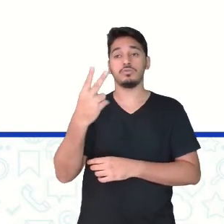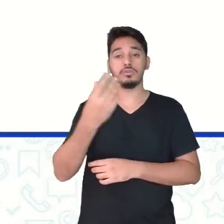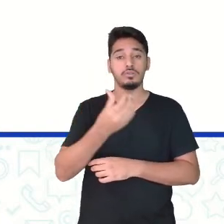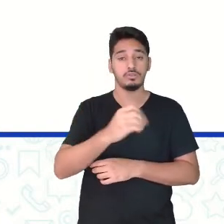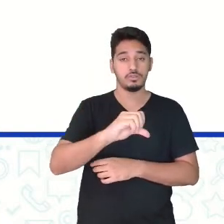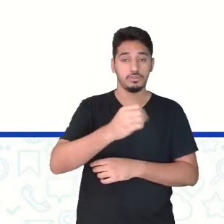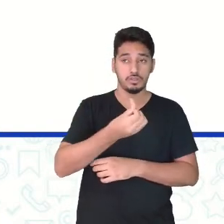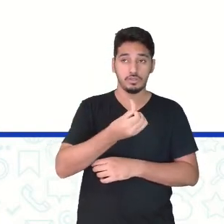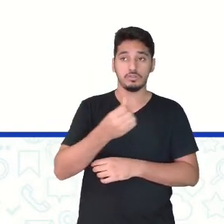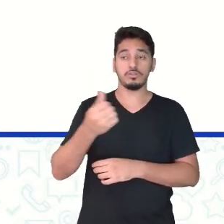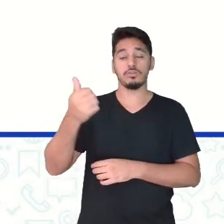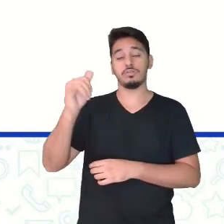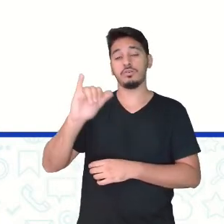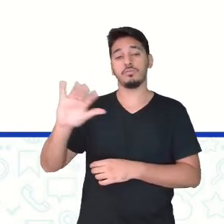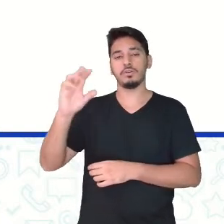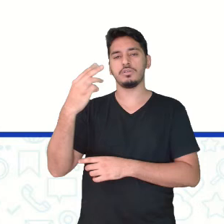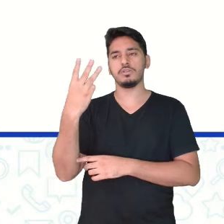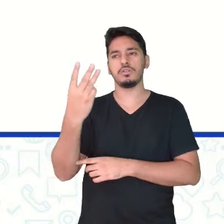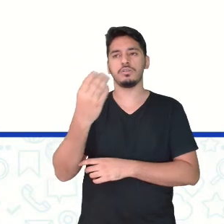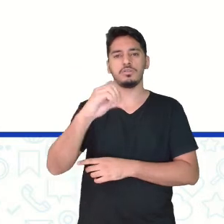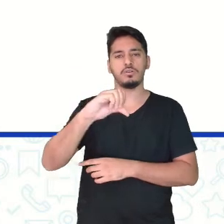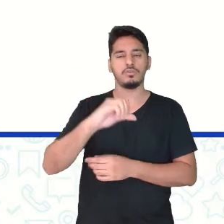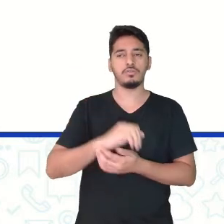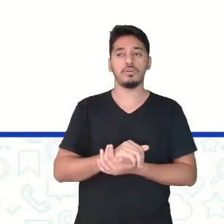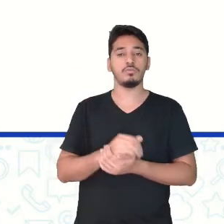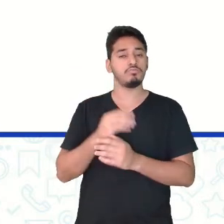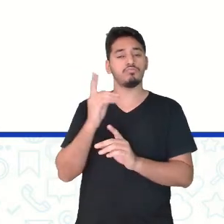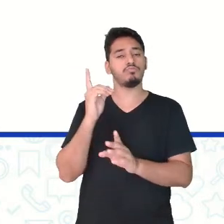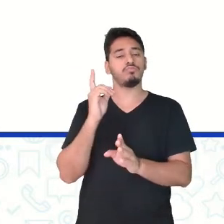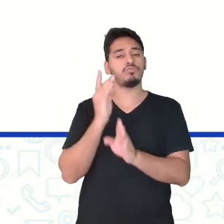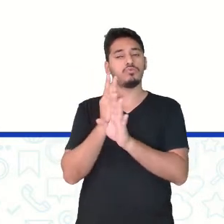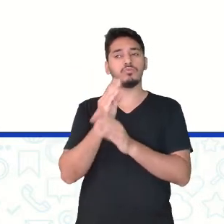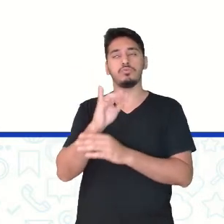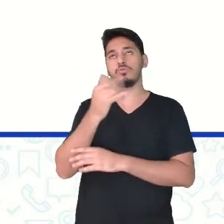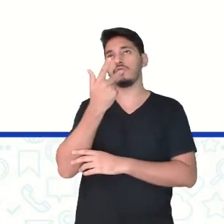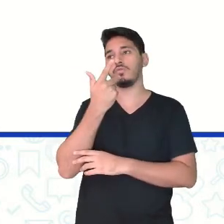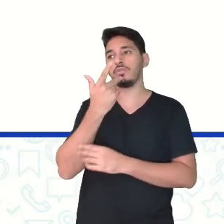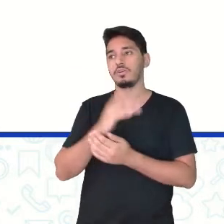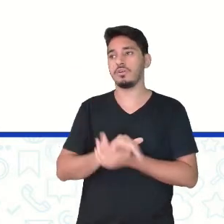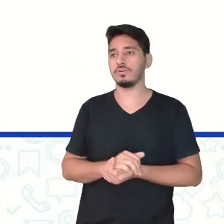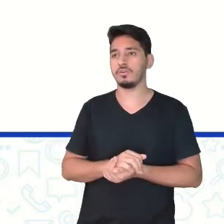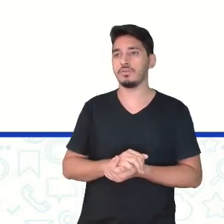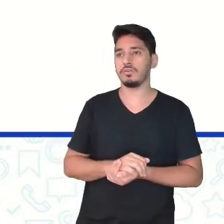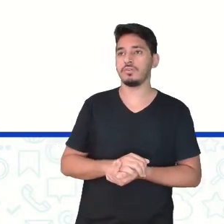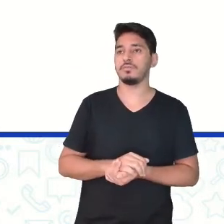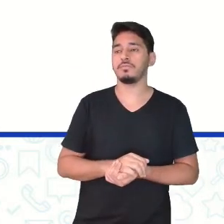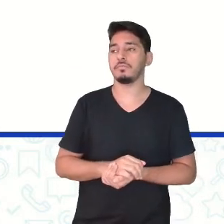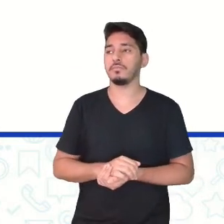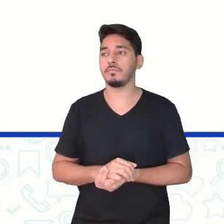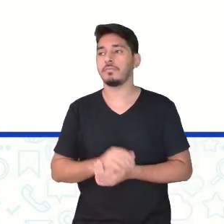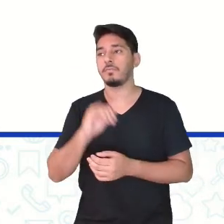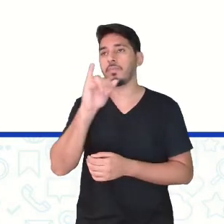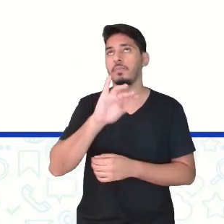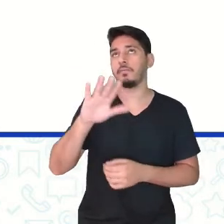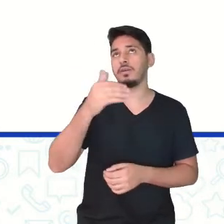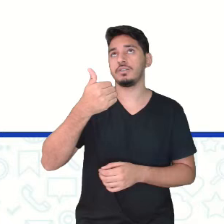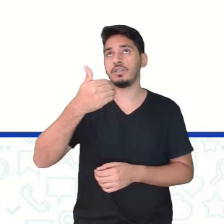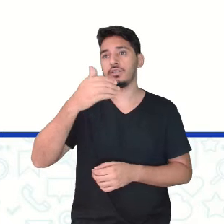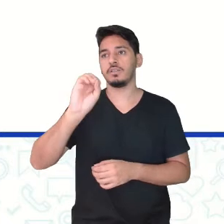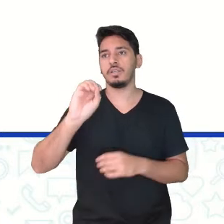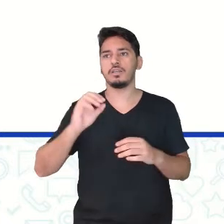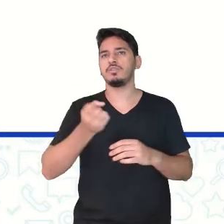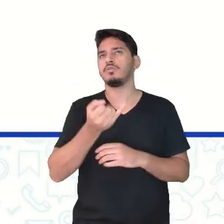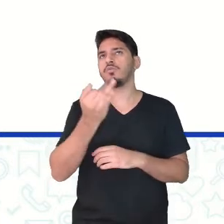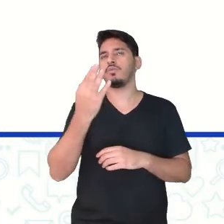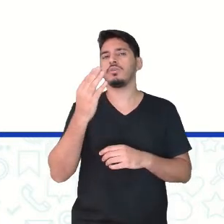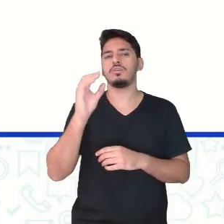n igual a 3n, eu consigo ter esse padrão e eu descubro qualquer uma. Por exemplo, se eu disser assim, A figura 10, Ricardo, vai ter